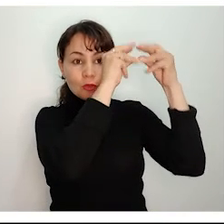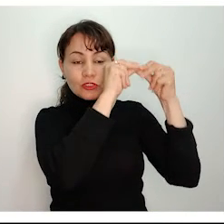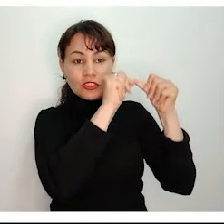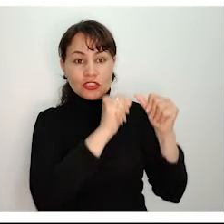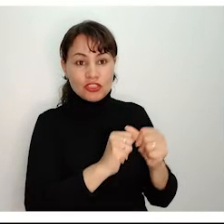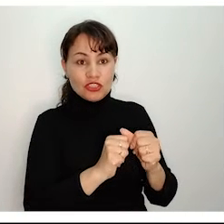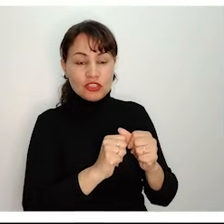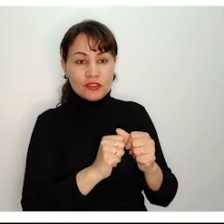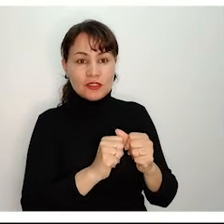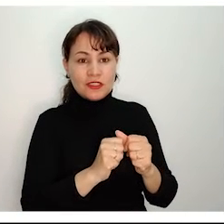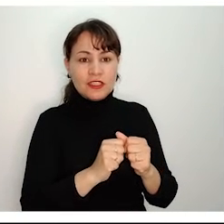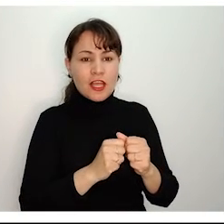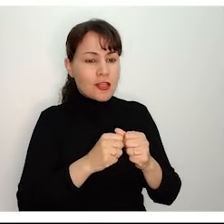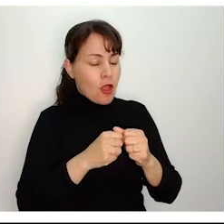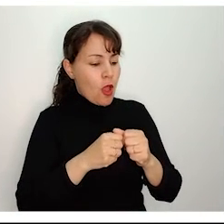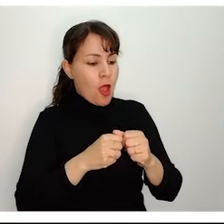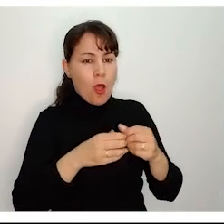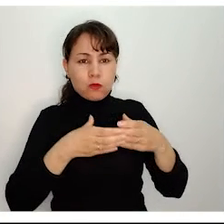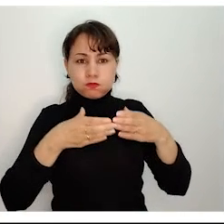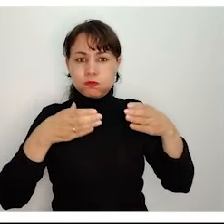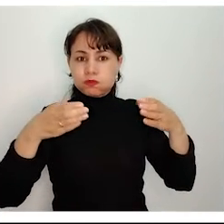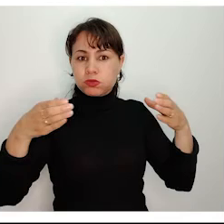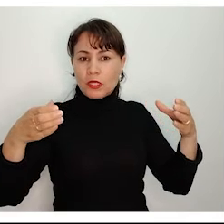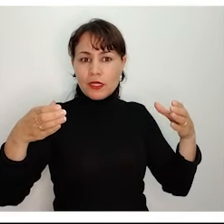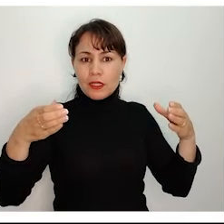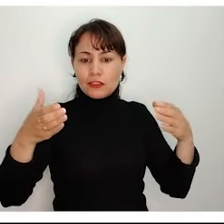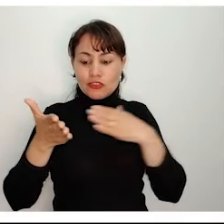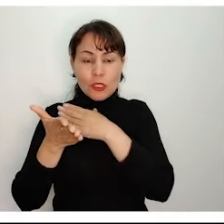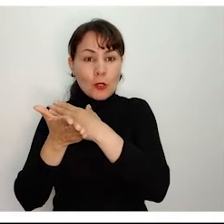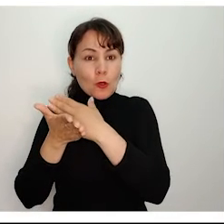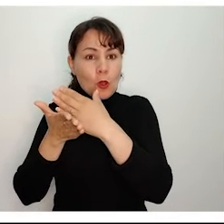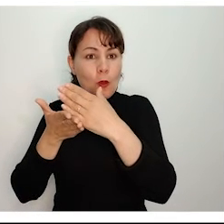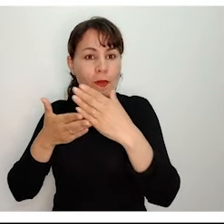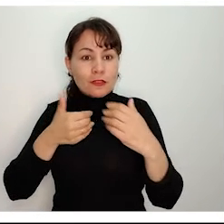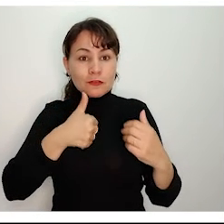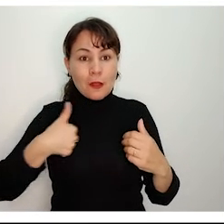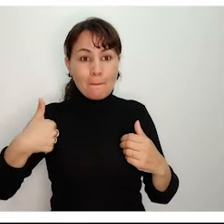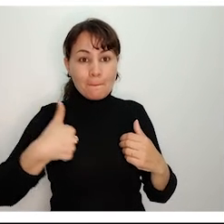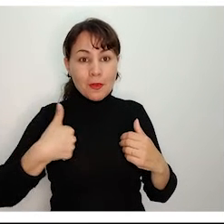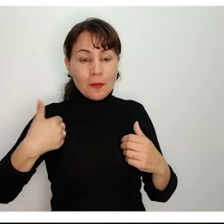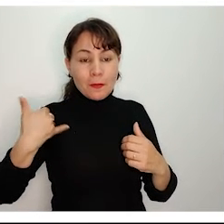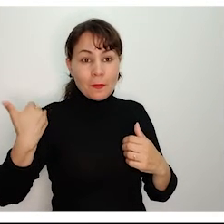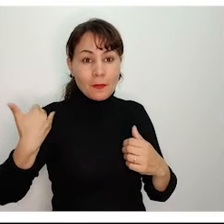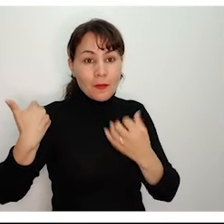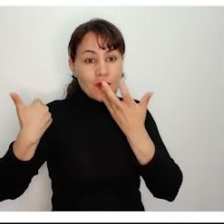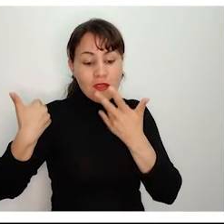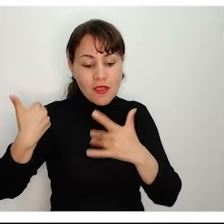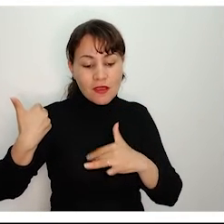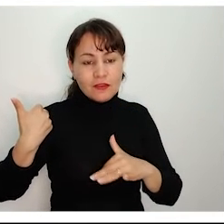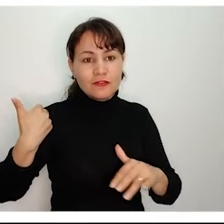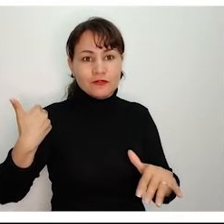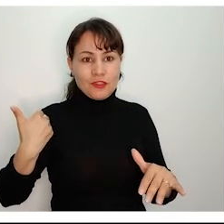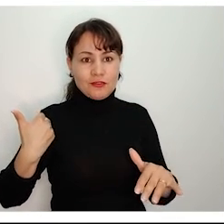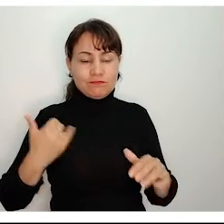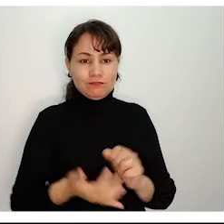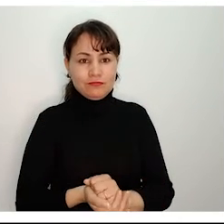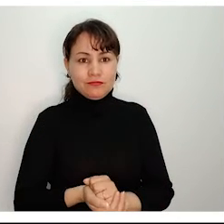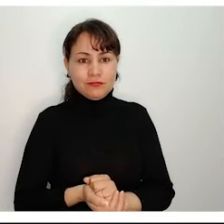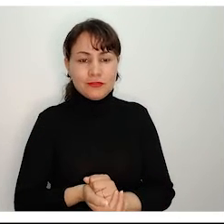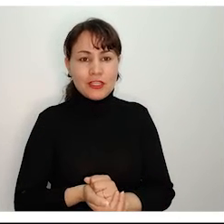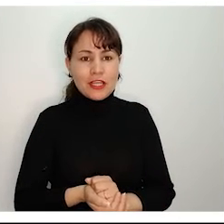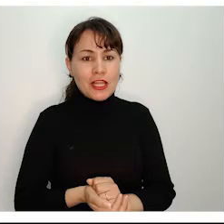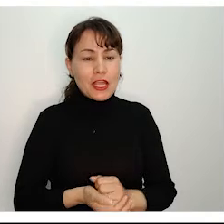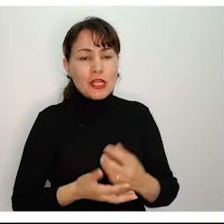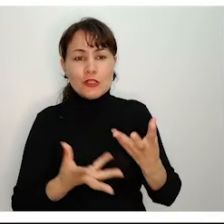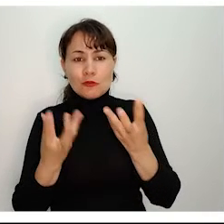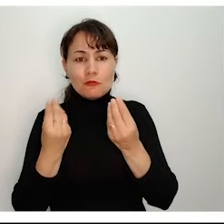A neuroplasticidade, ela é intensa durante a primeira infância, durante a primeiríssima infância